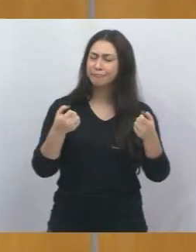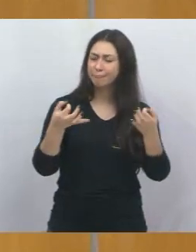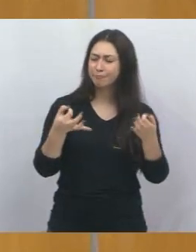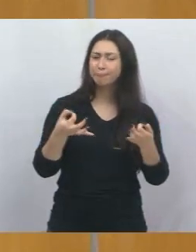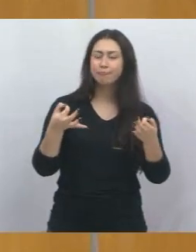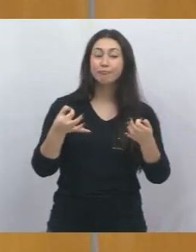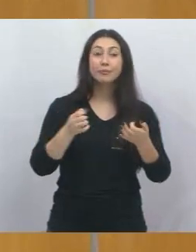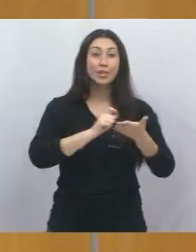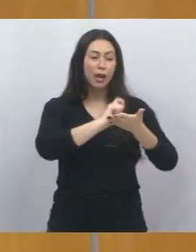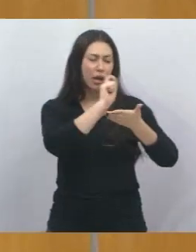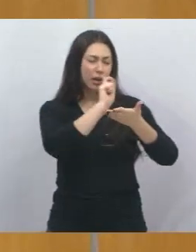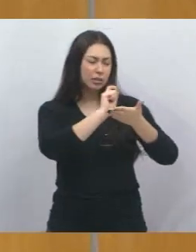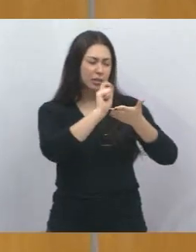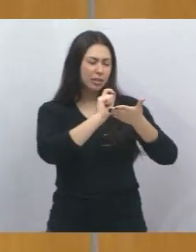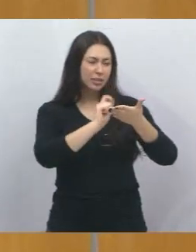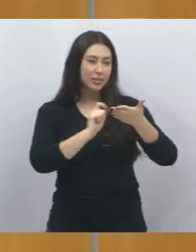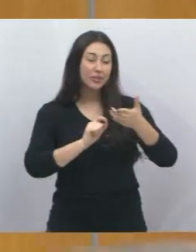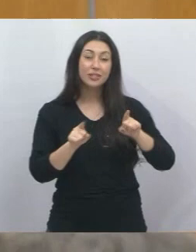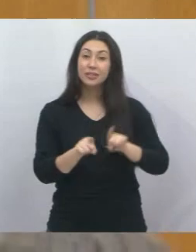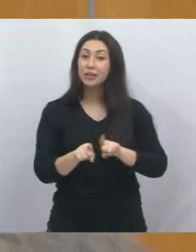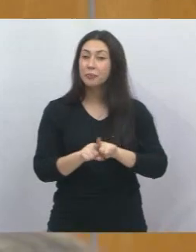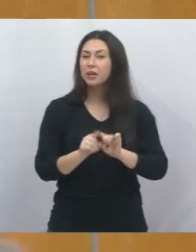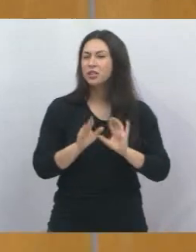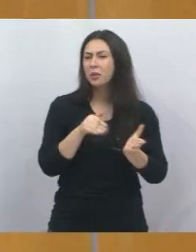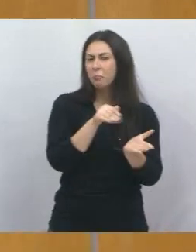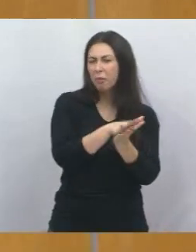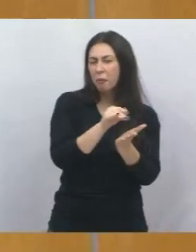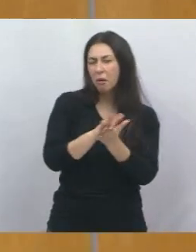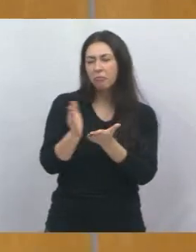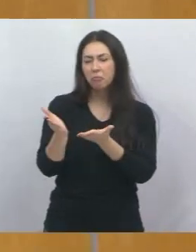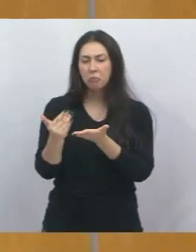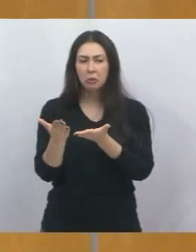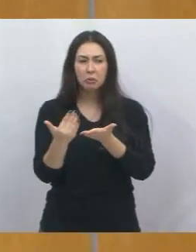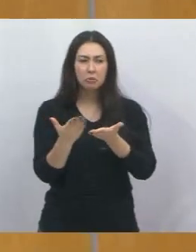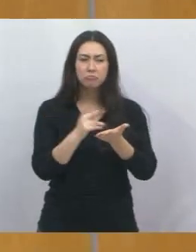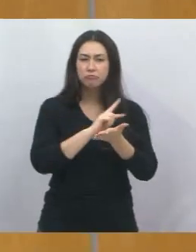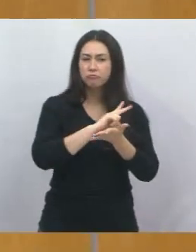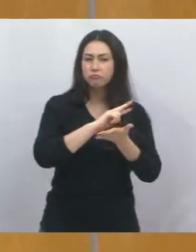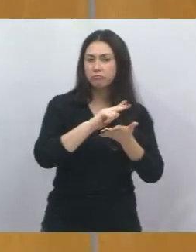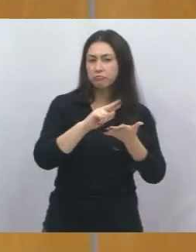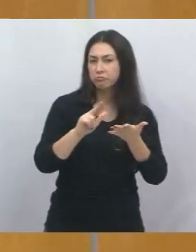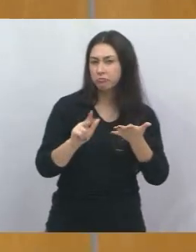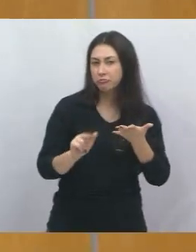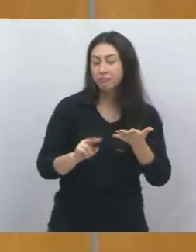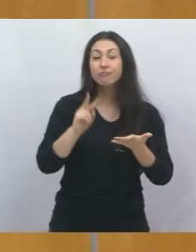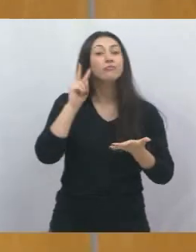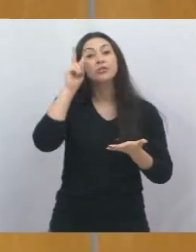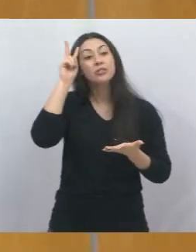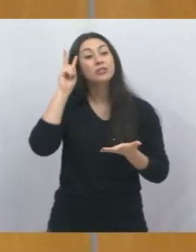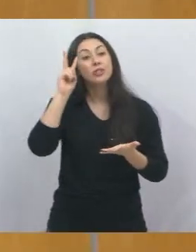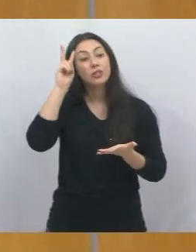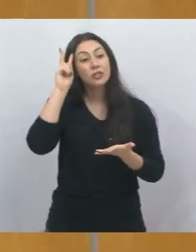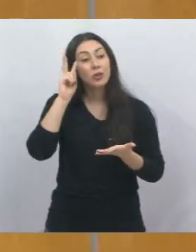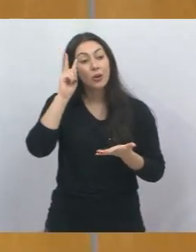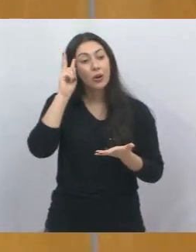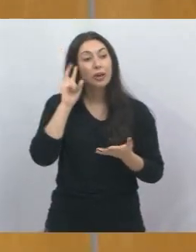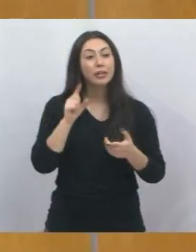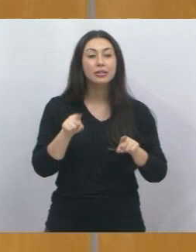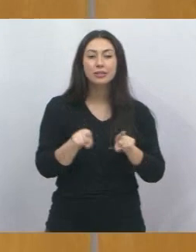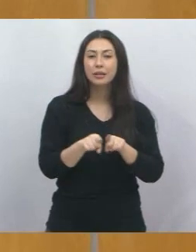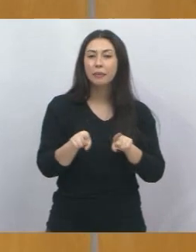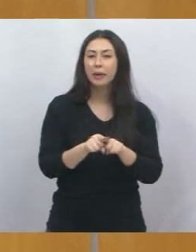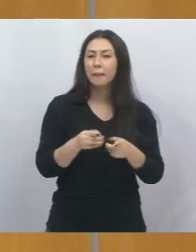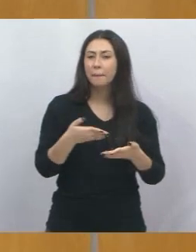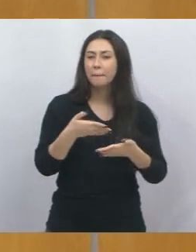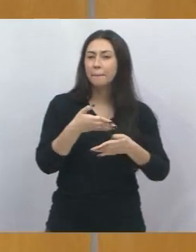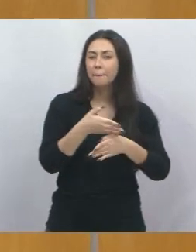uma escritora, a Salete publicou vários livros, contos, é da Academia